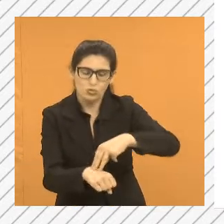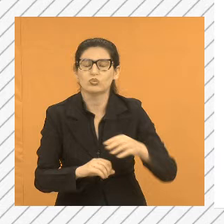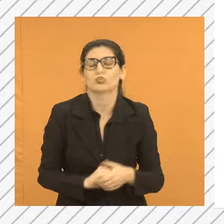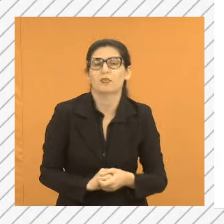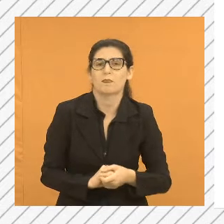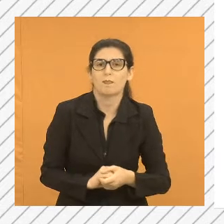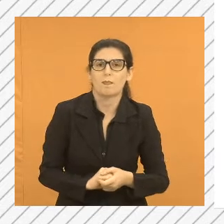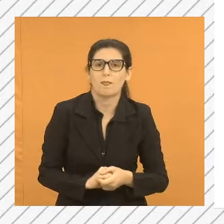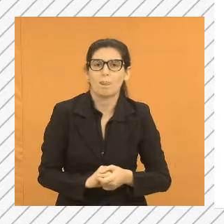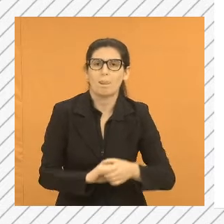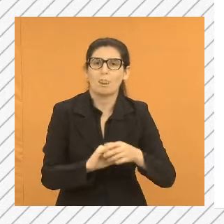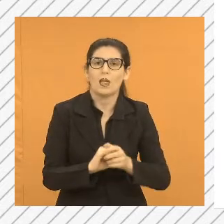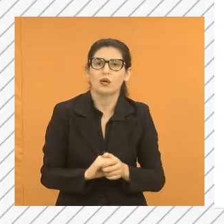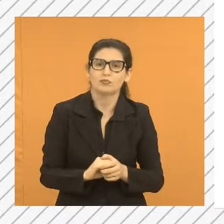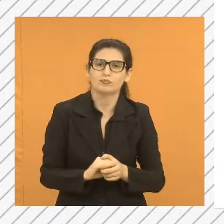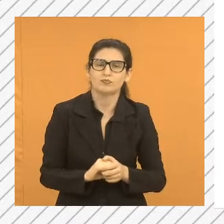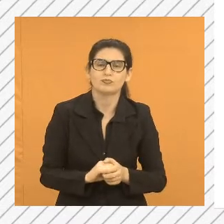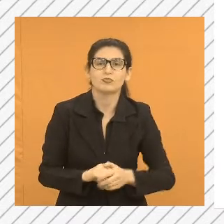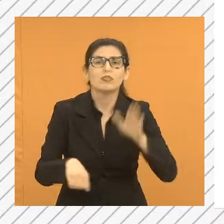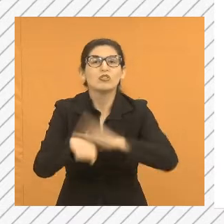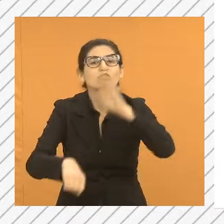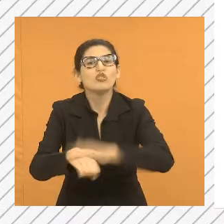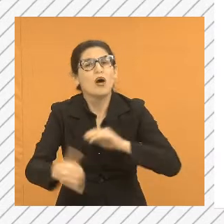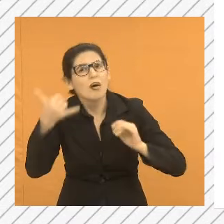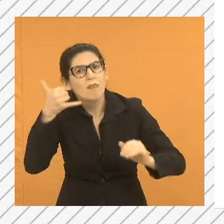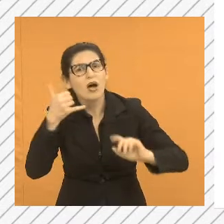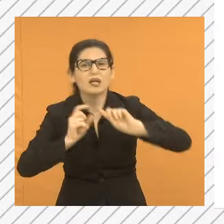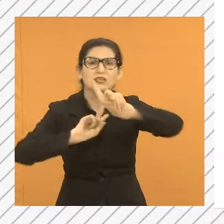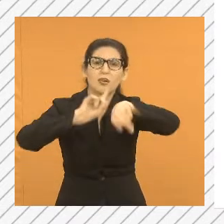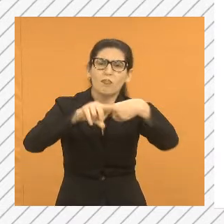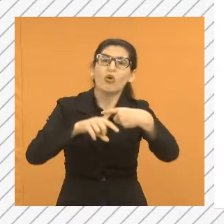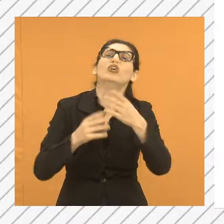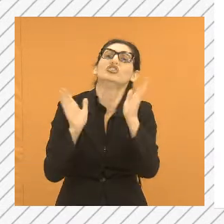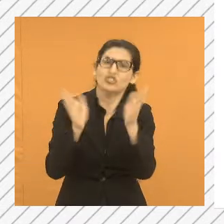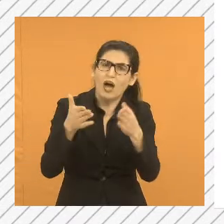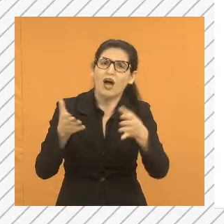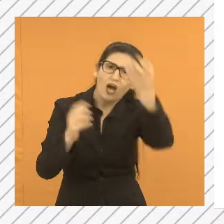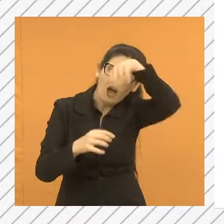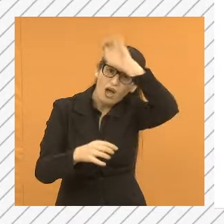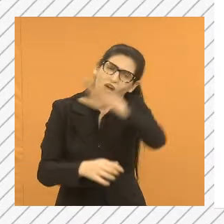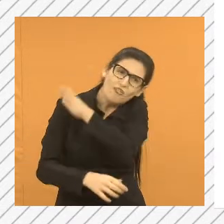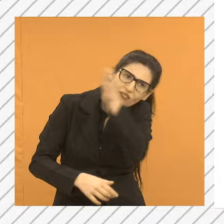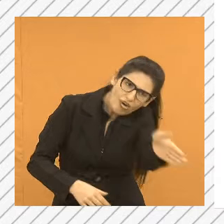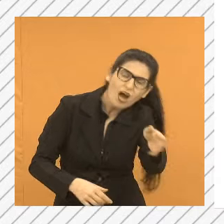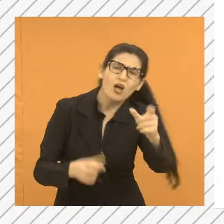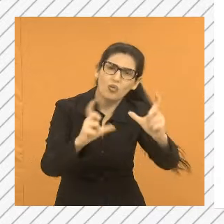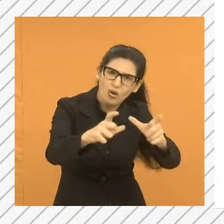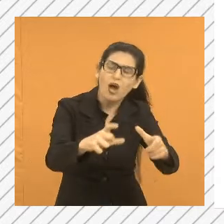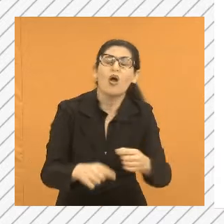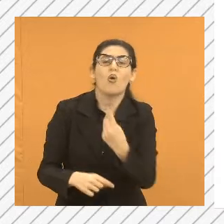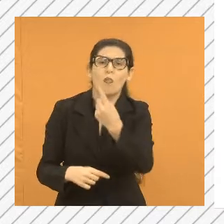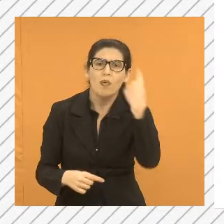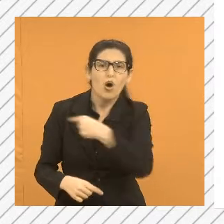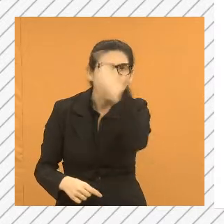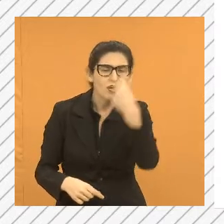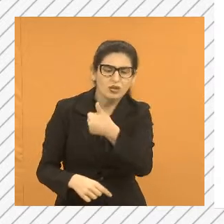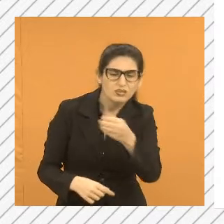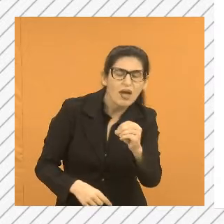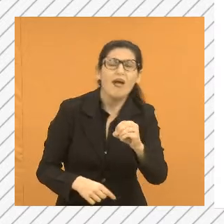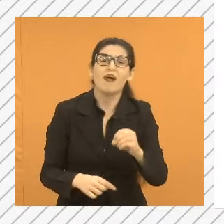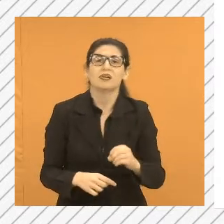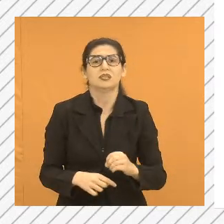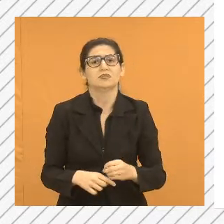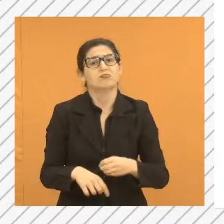resposta total entre a chamada e o final da ocorrência, temos de 1h10, passamos para